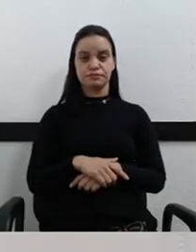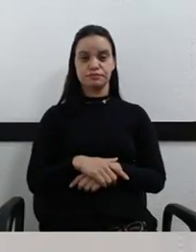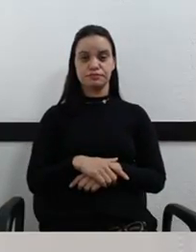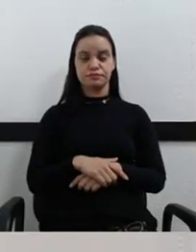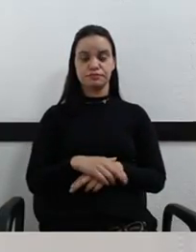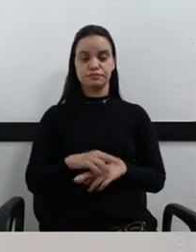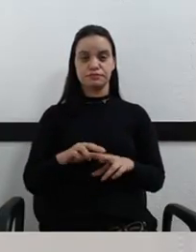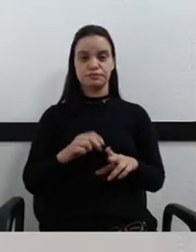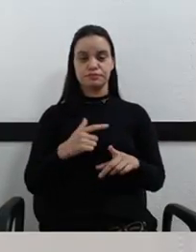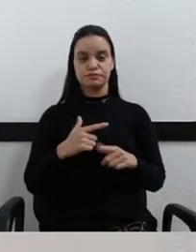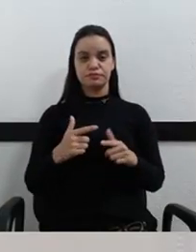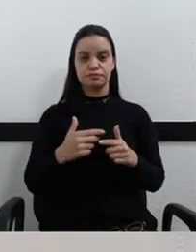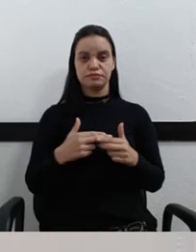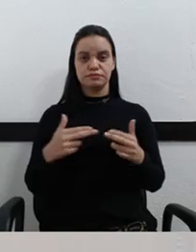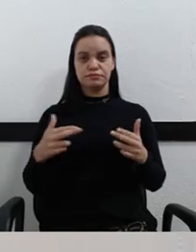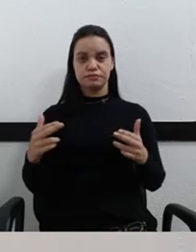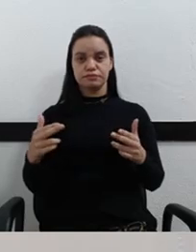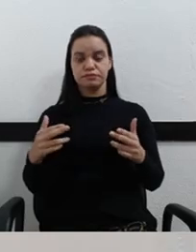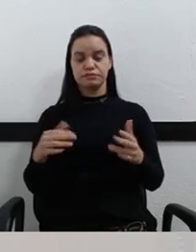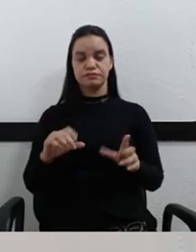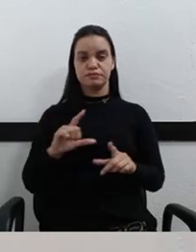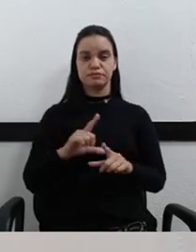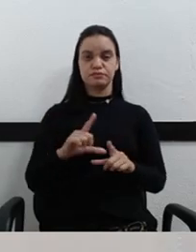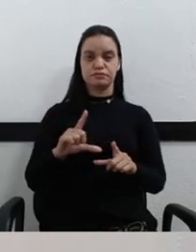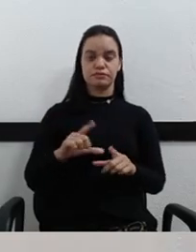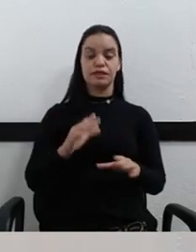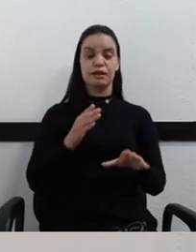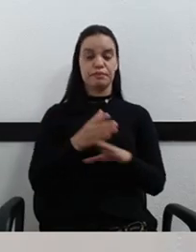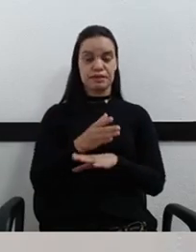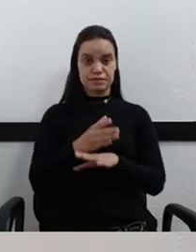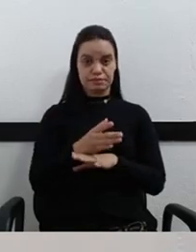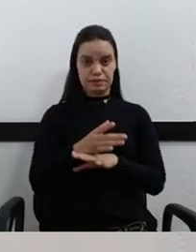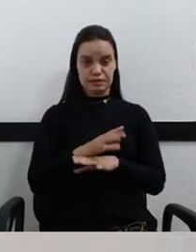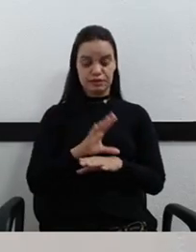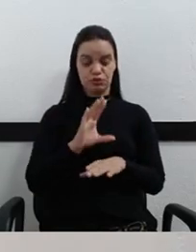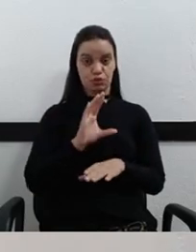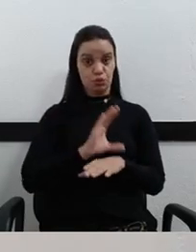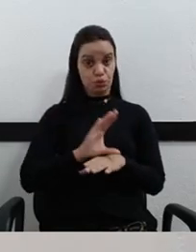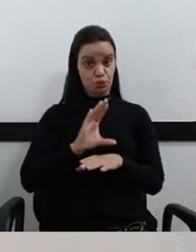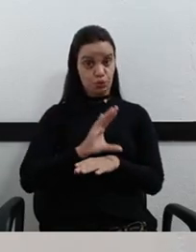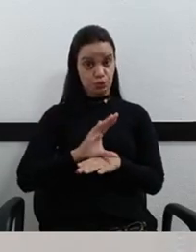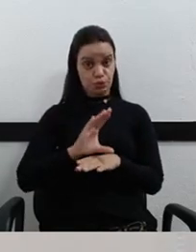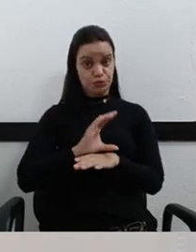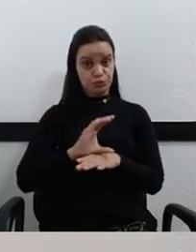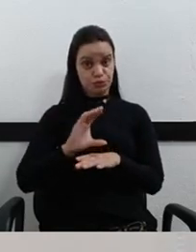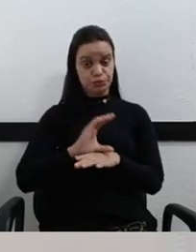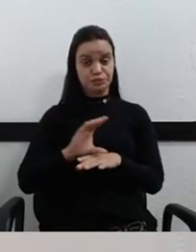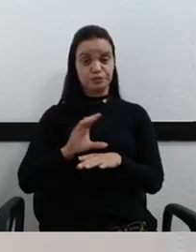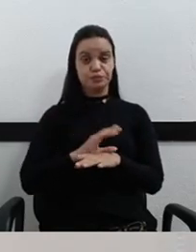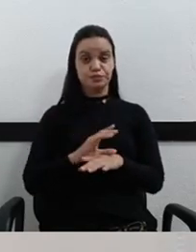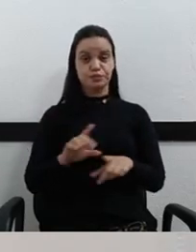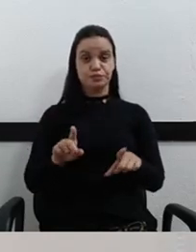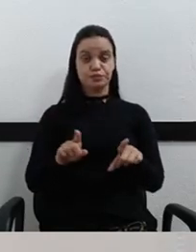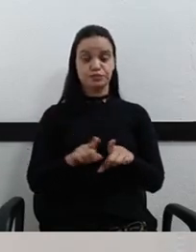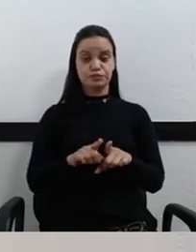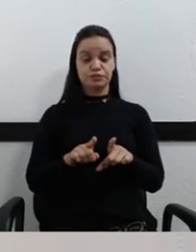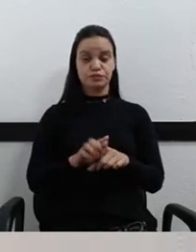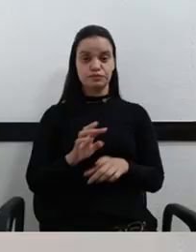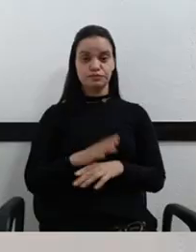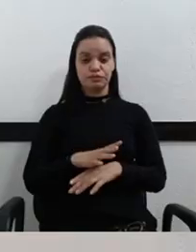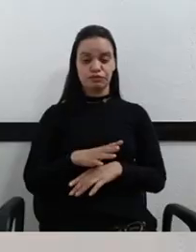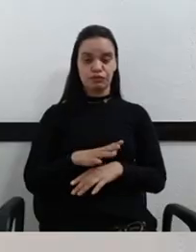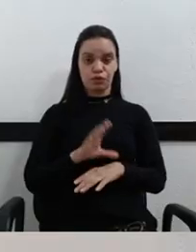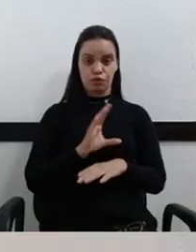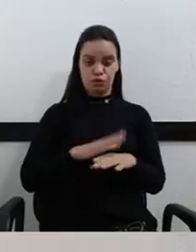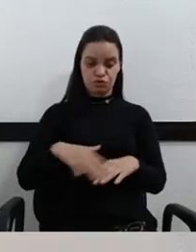Os autos estão instruídos com a certidão da EDEPD, né, que atesta a participação no curso. A Corregedoria